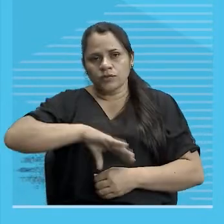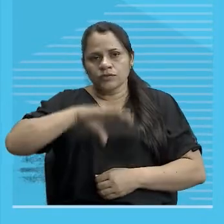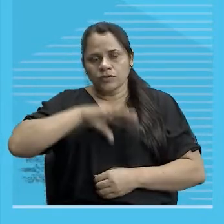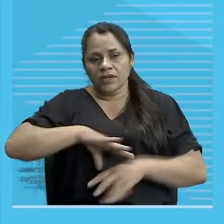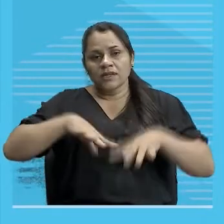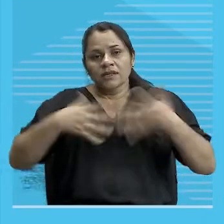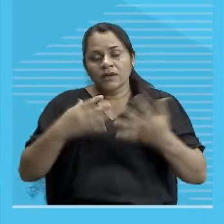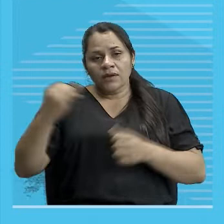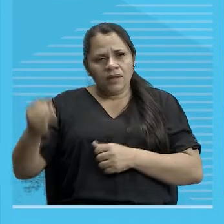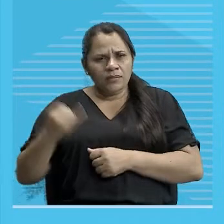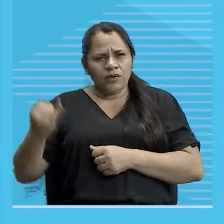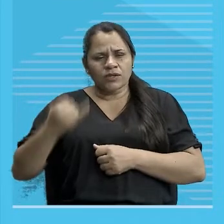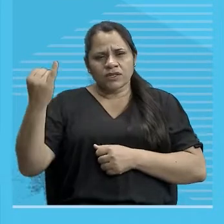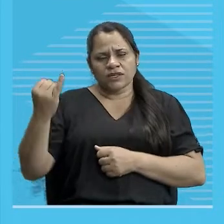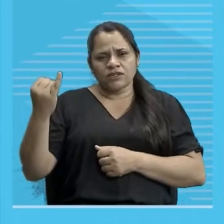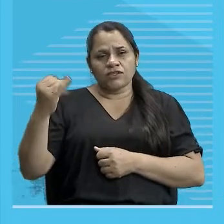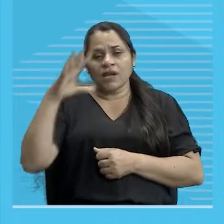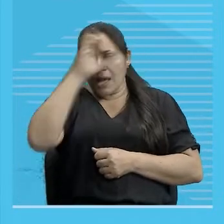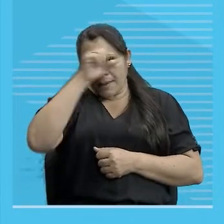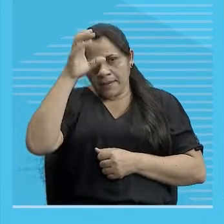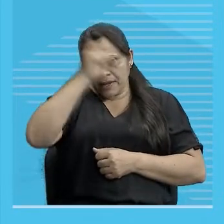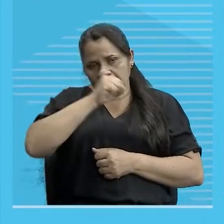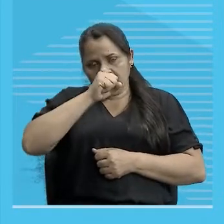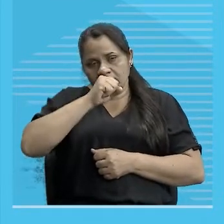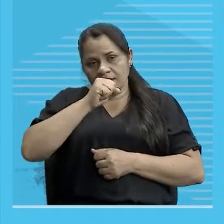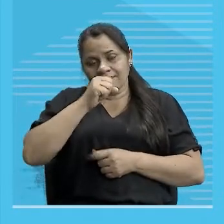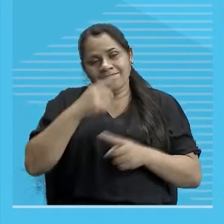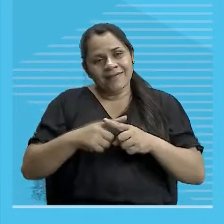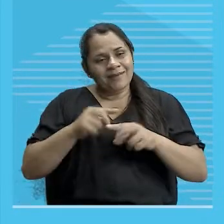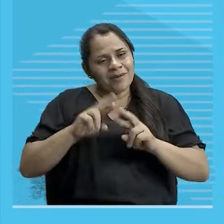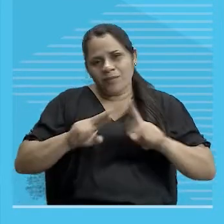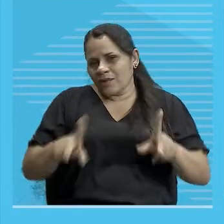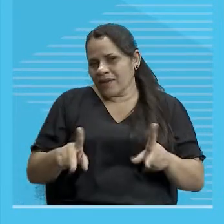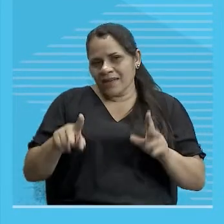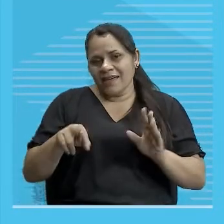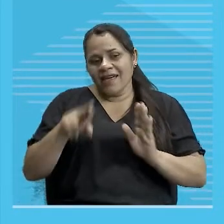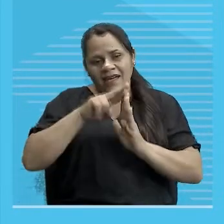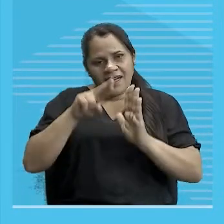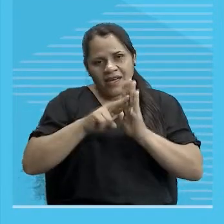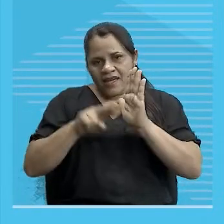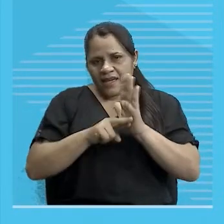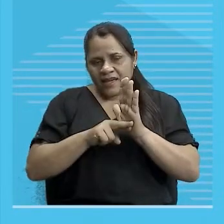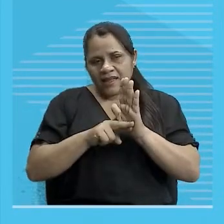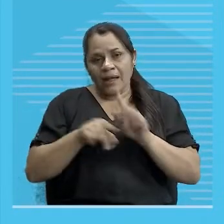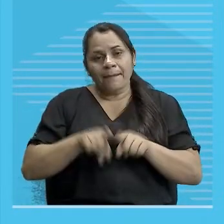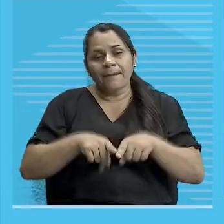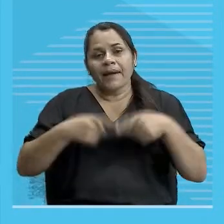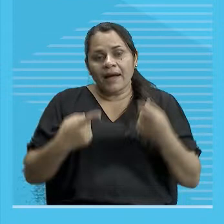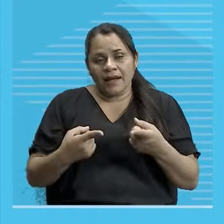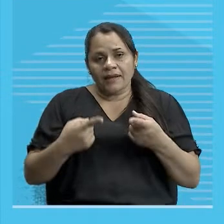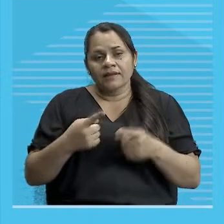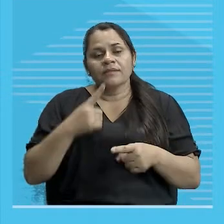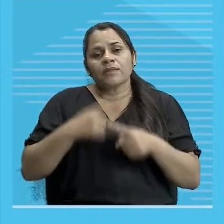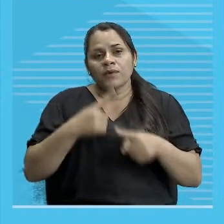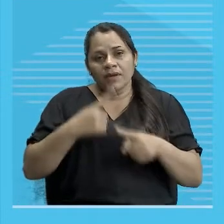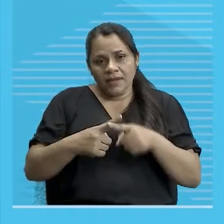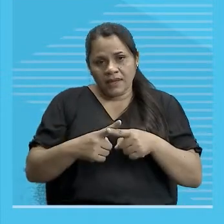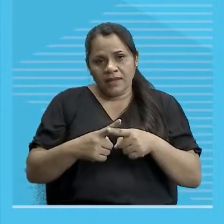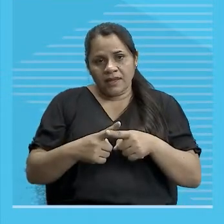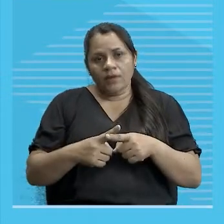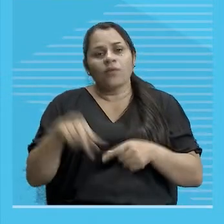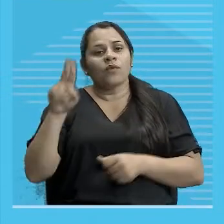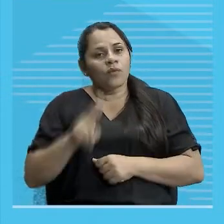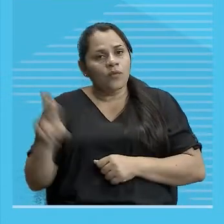esse fenômeno, não só porque se trata de regras representativas de parte do que a gente entende como situações formais de